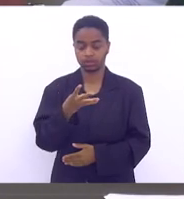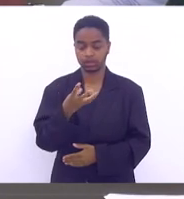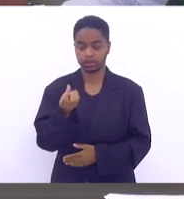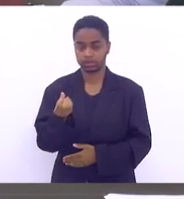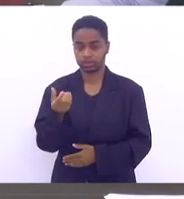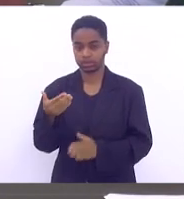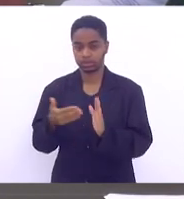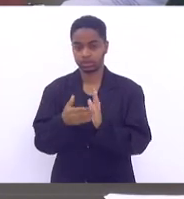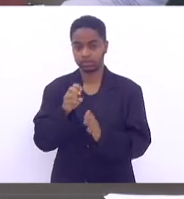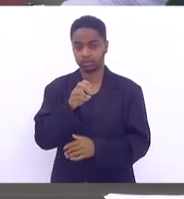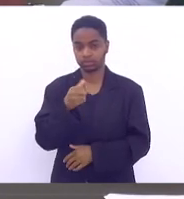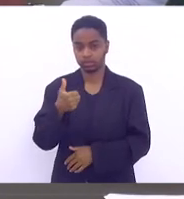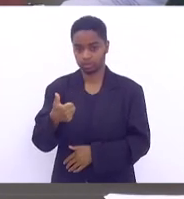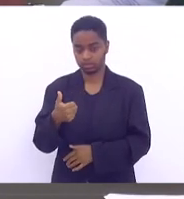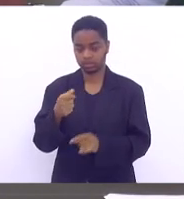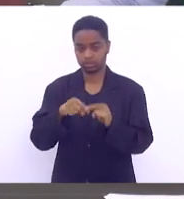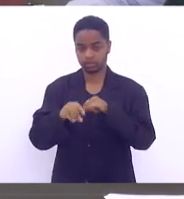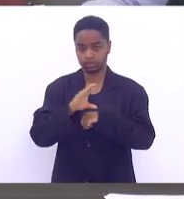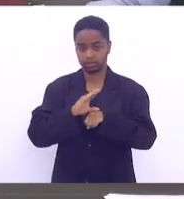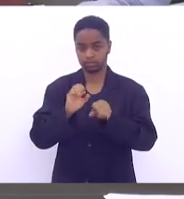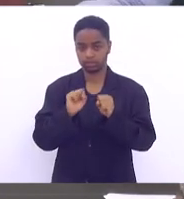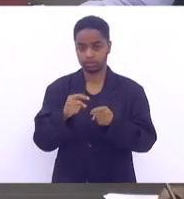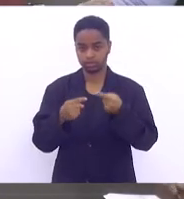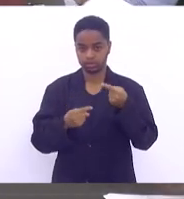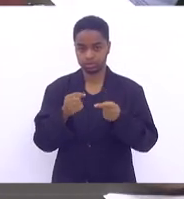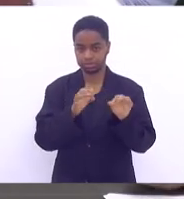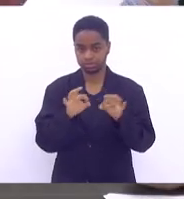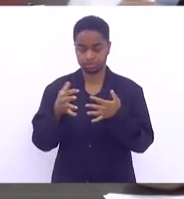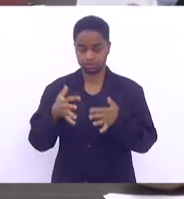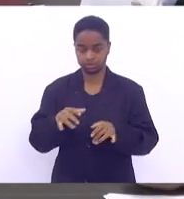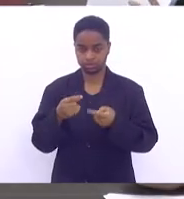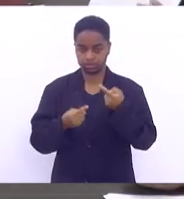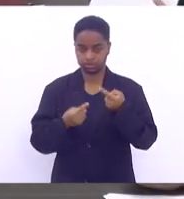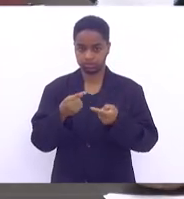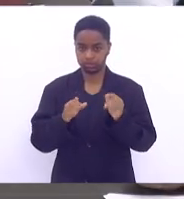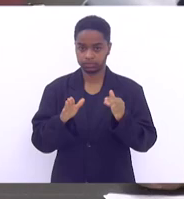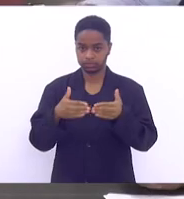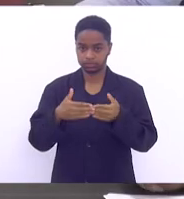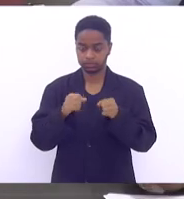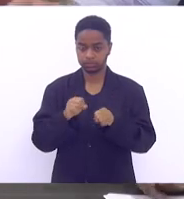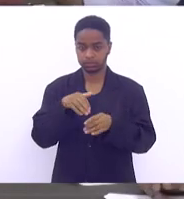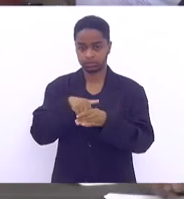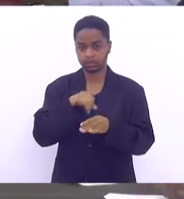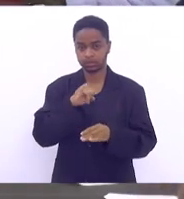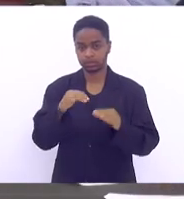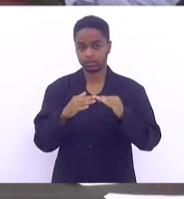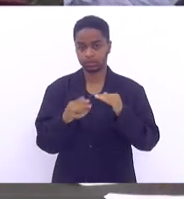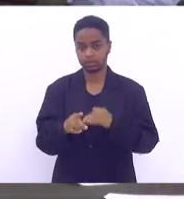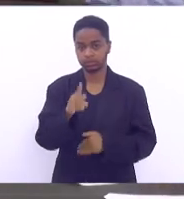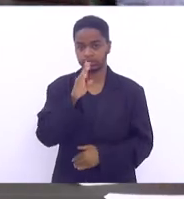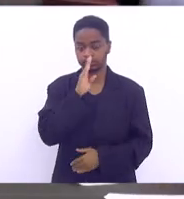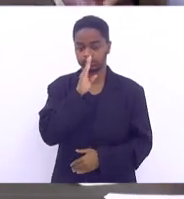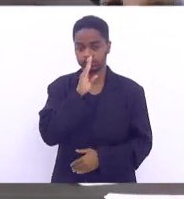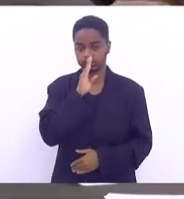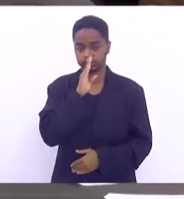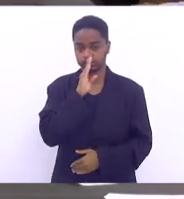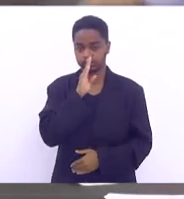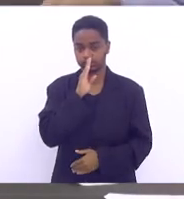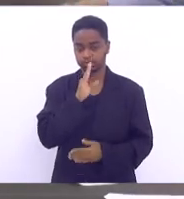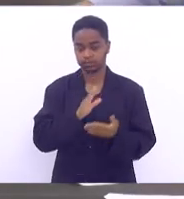as inconstitucionalidades, em discussão, não havendo quem queira discutir, encerrada a discussão, em votação, senhores que aprovam, permaneçam como